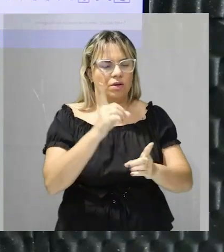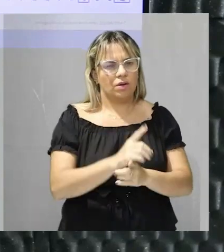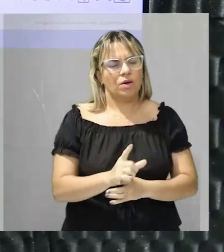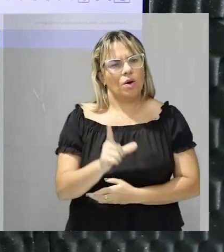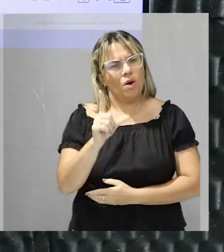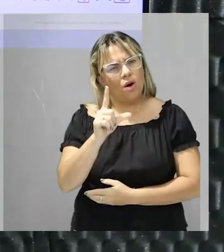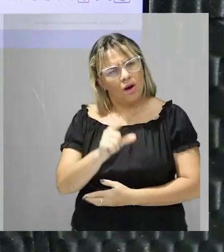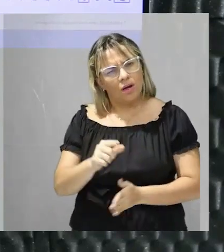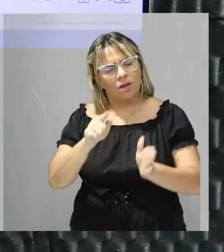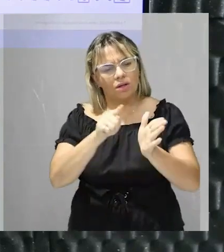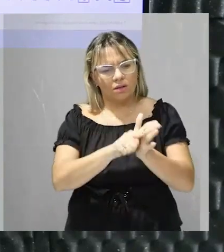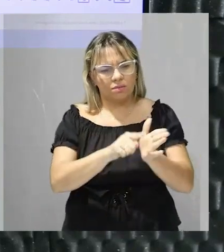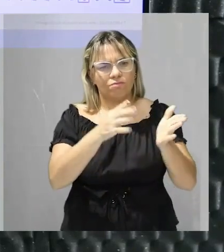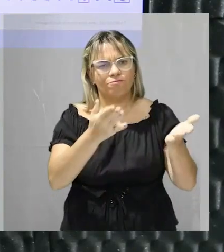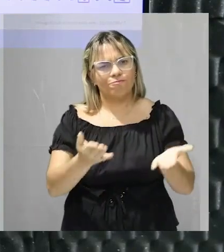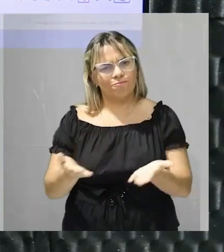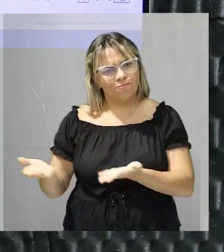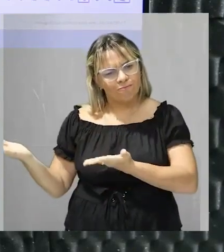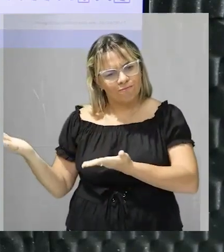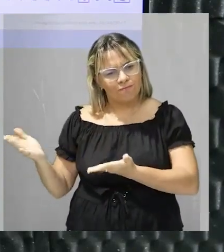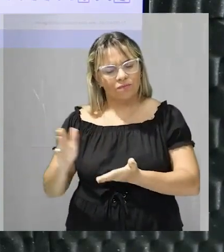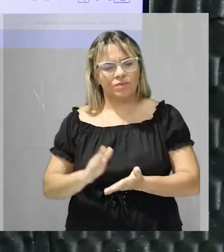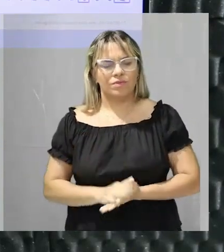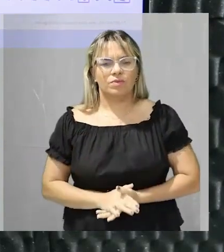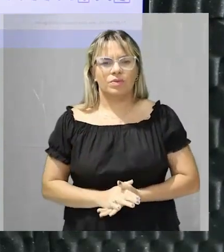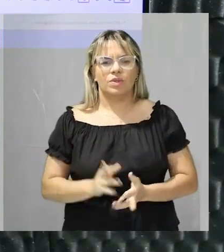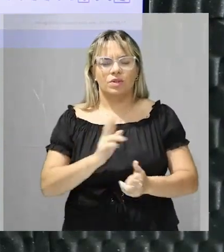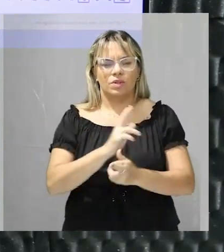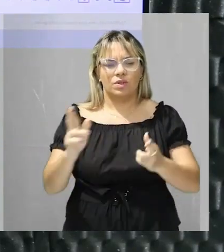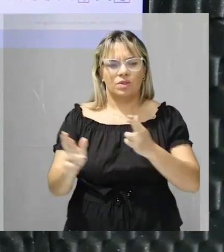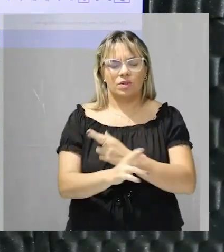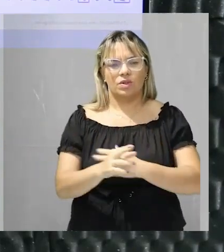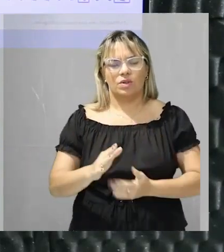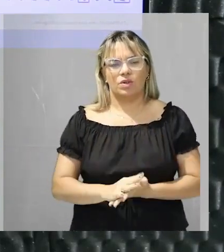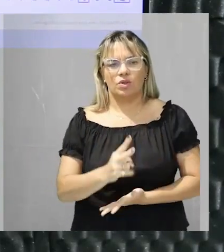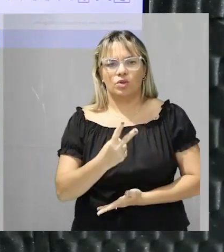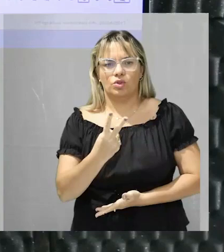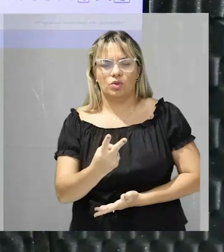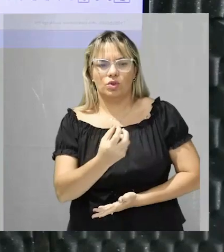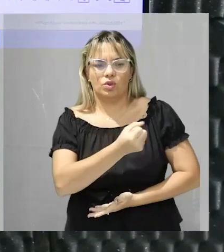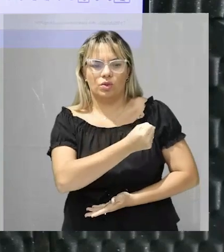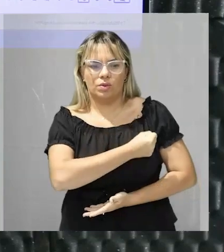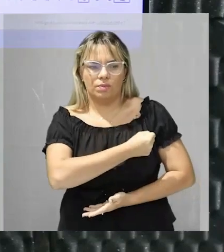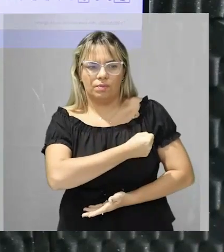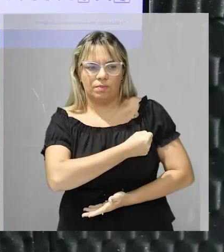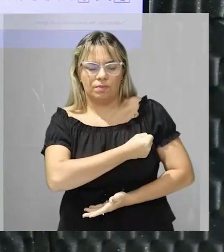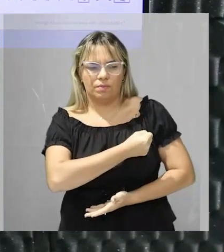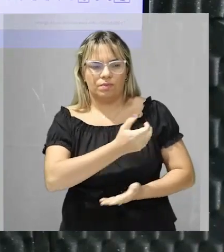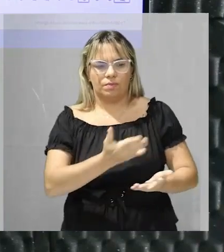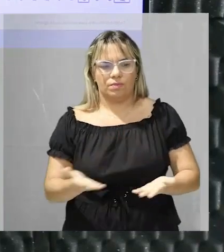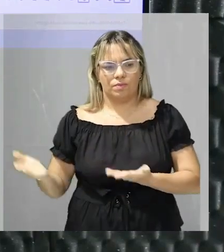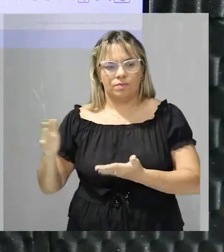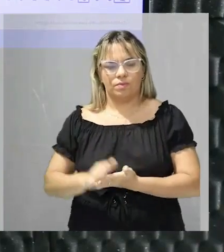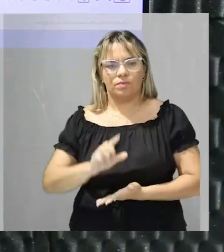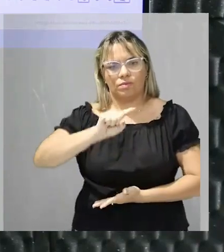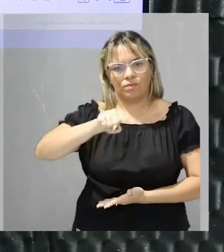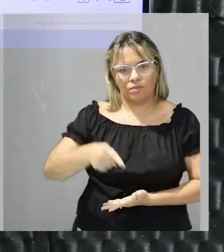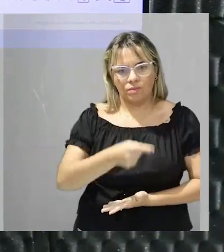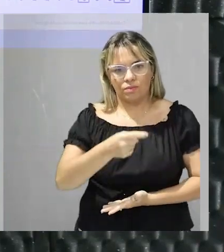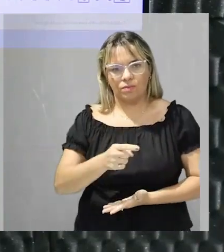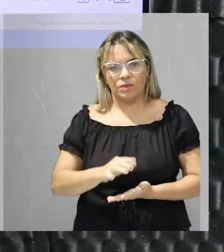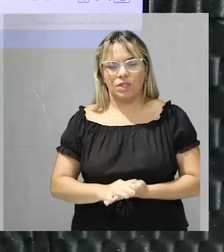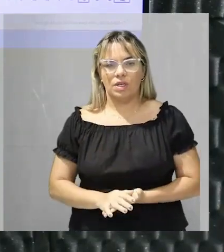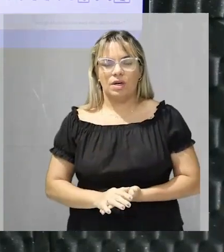pequena subtração aqui no caso envolvendo dois números no registro aqui né Tá números decimais mas não